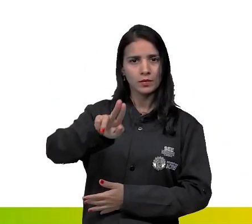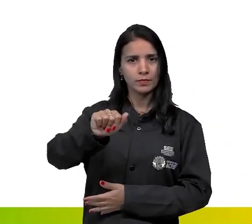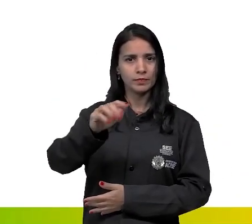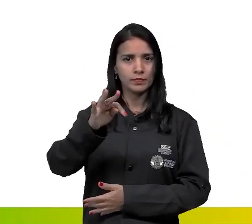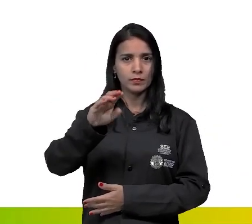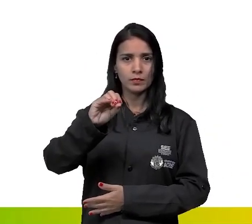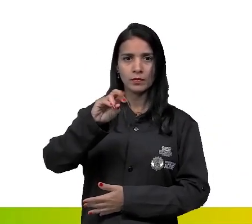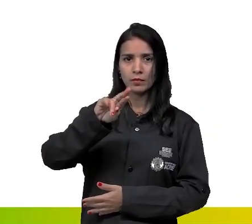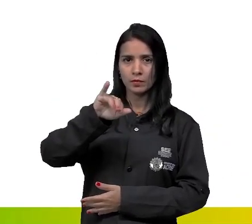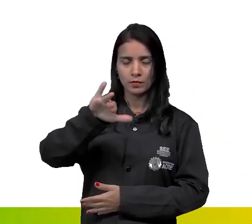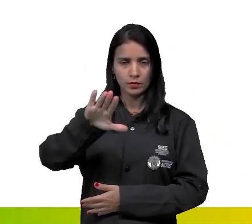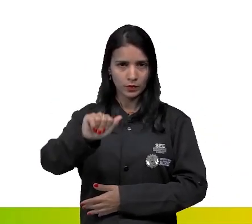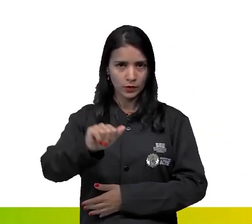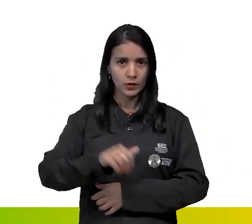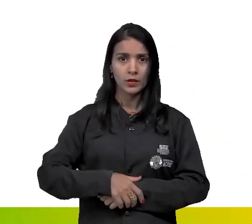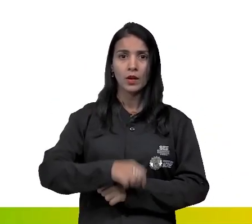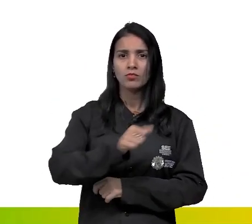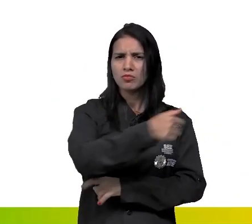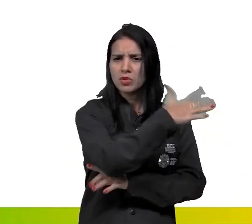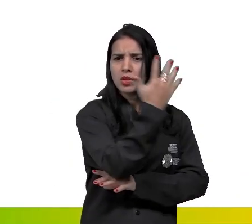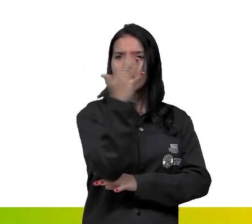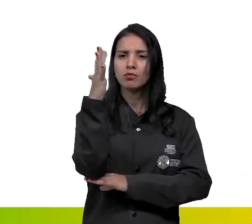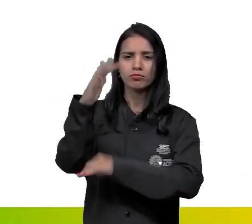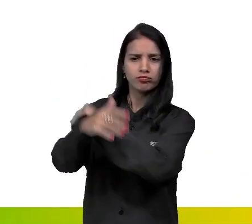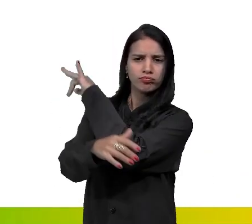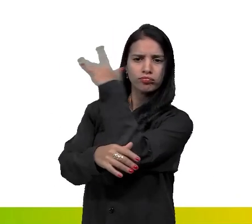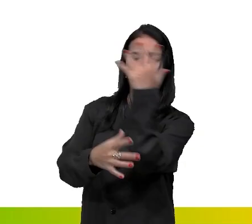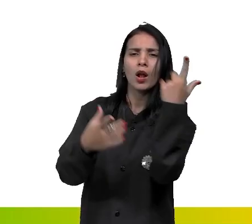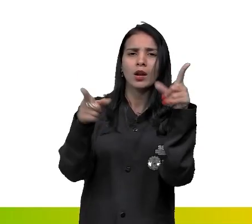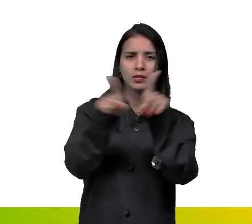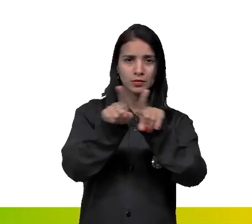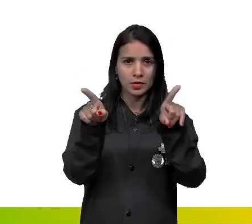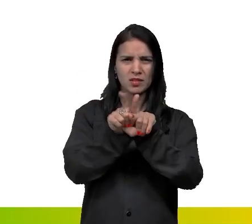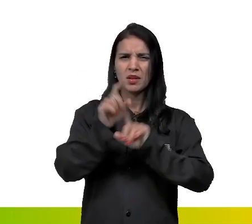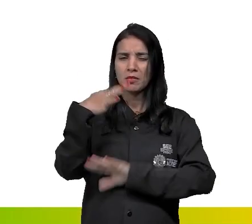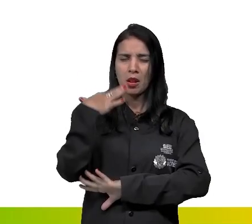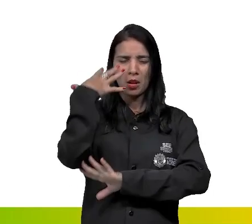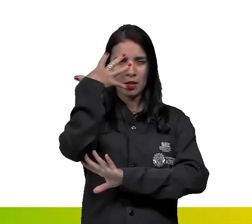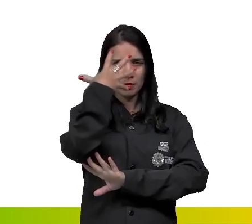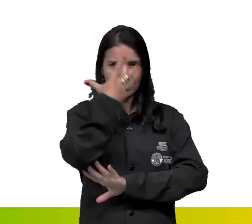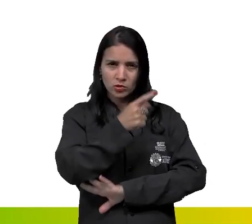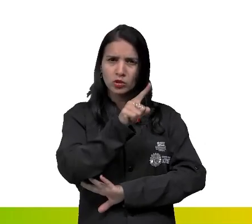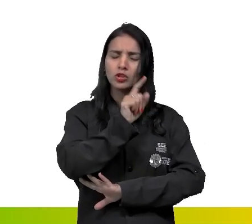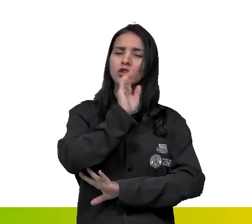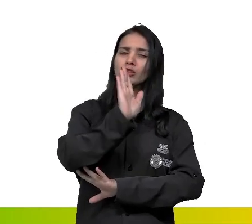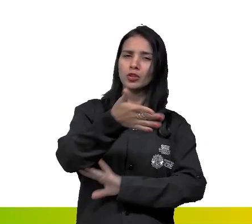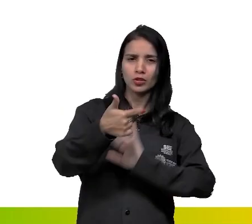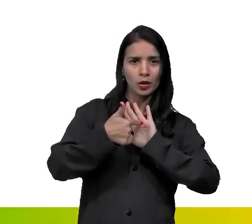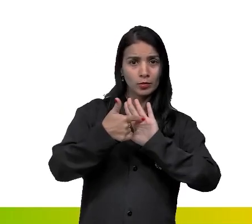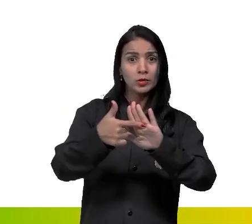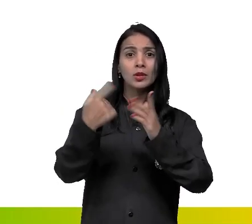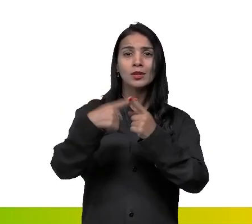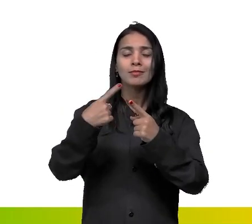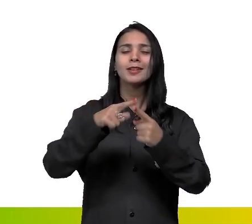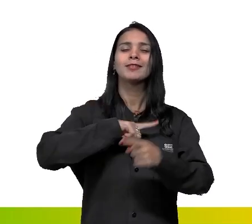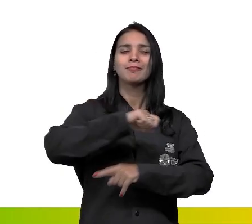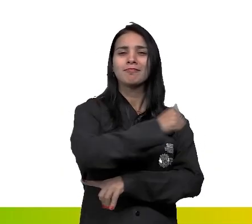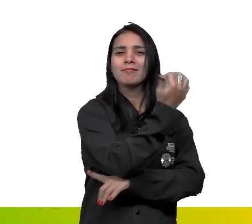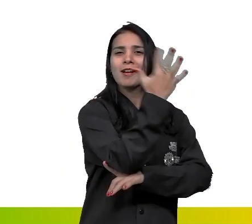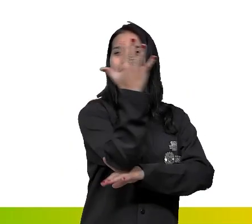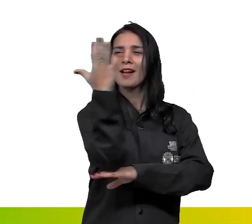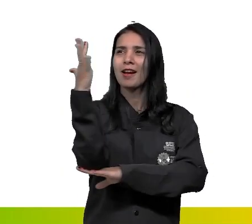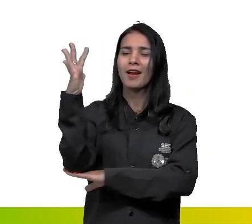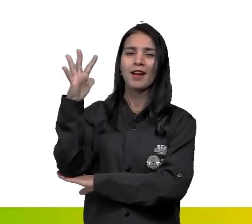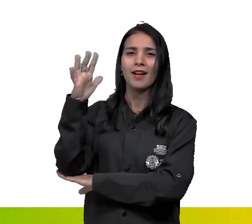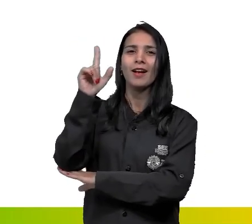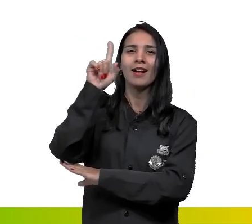A vegetação, bem exuberante, já mostrei um pedacinho aí para vocês, é formado pela floresta com o mesmo nome